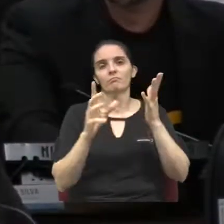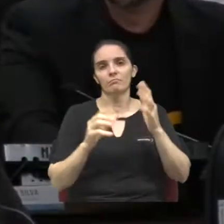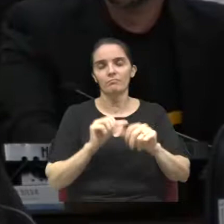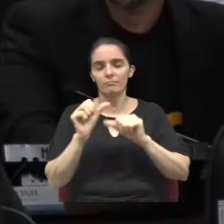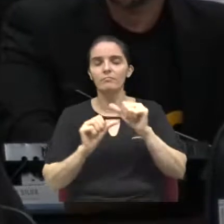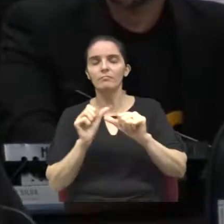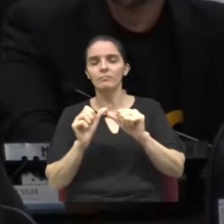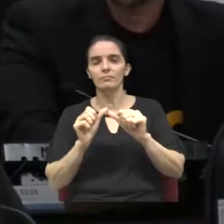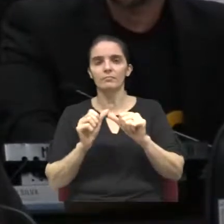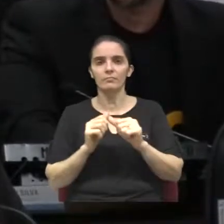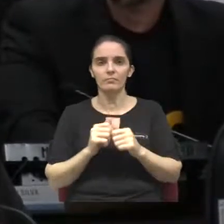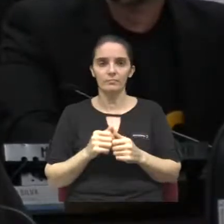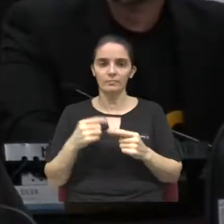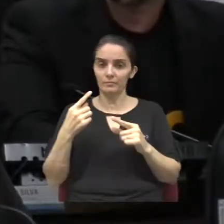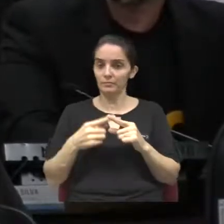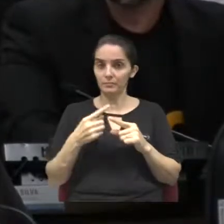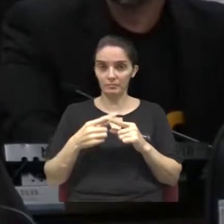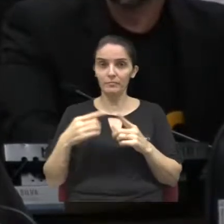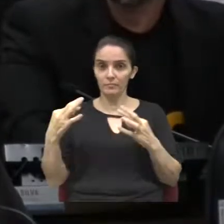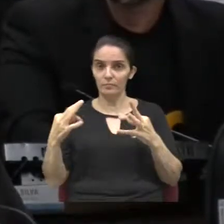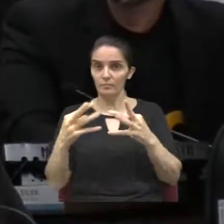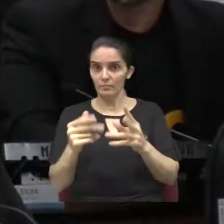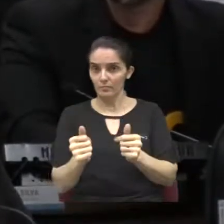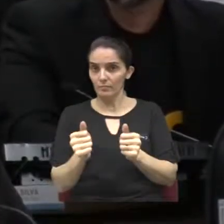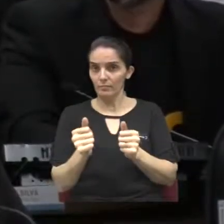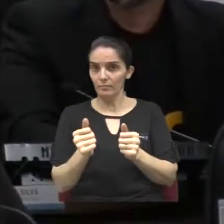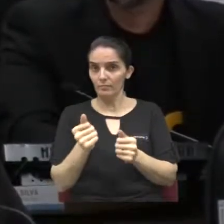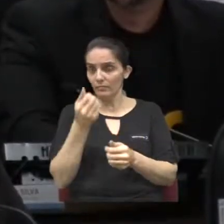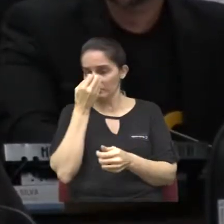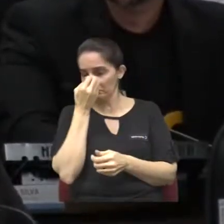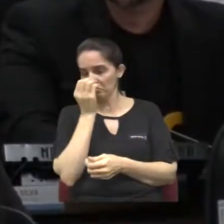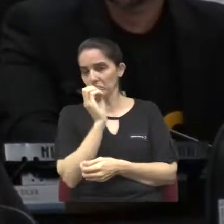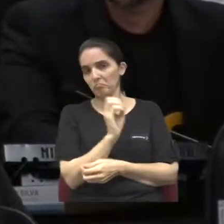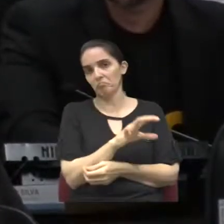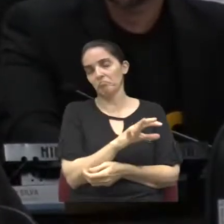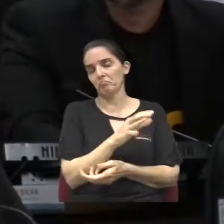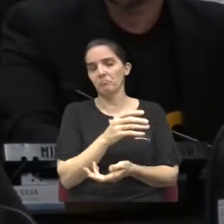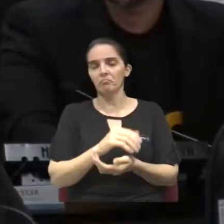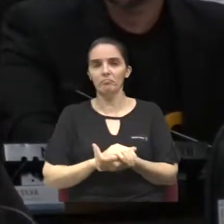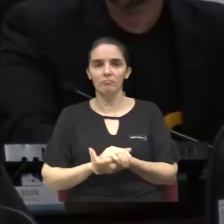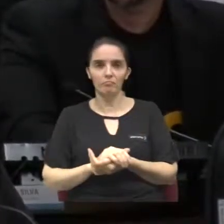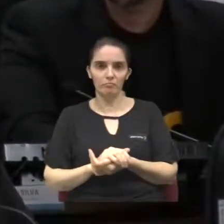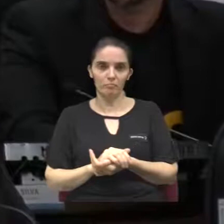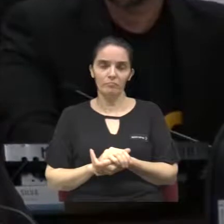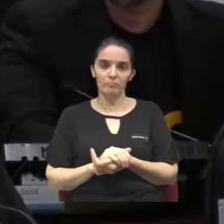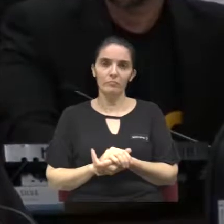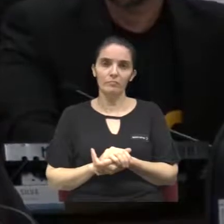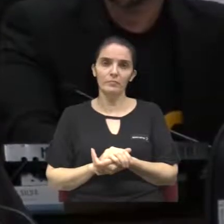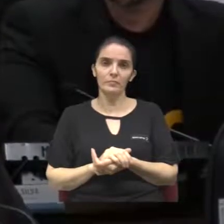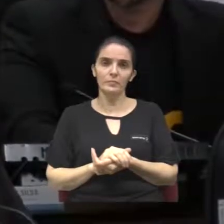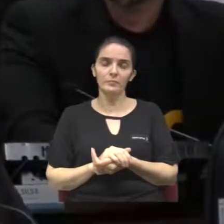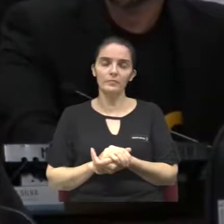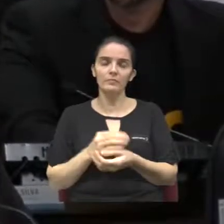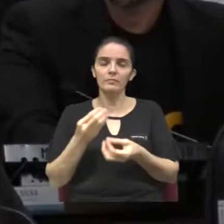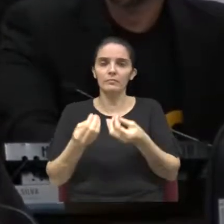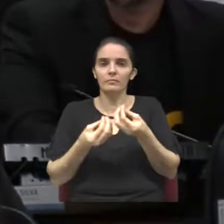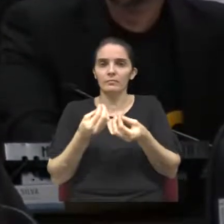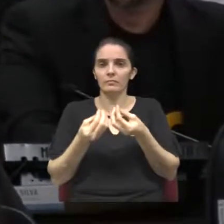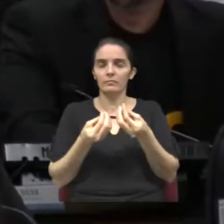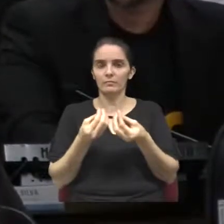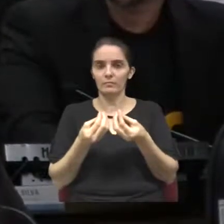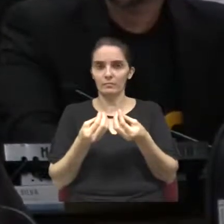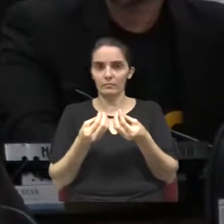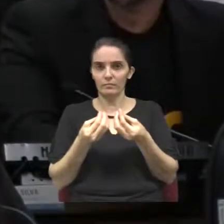óbvia, que todos nós discriminamos e incriminamos esta prática